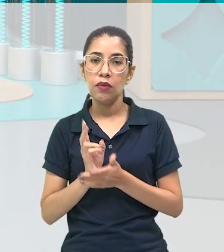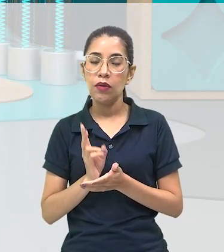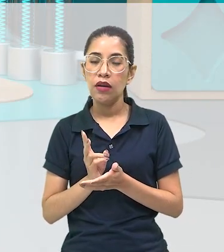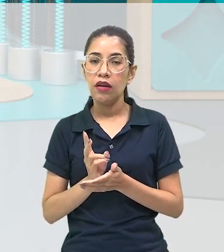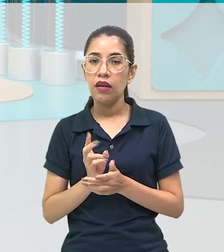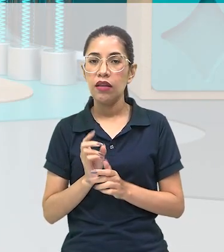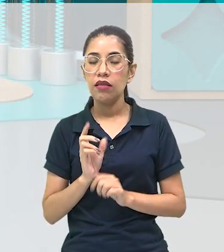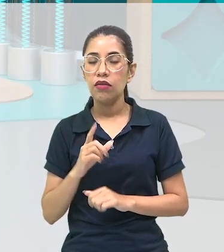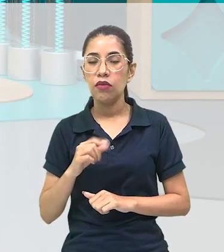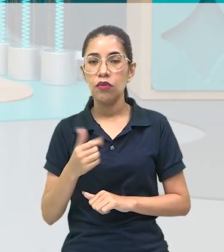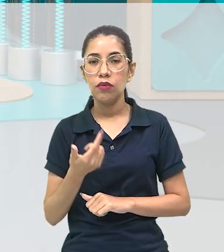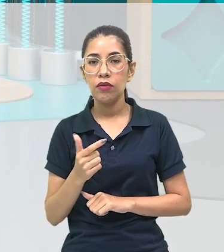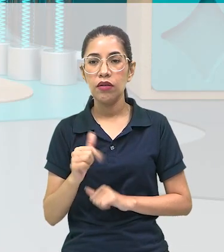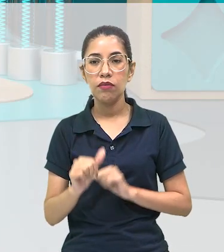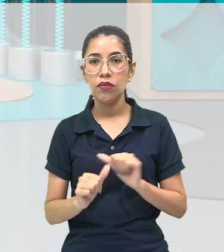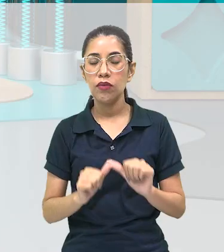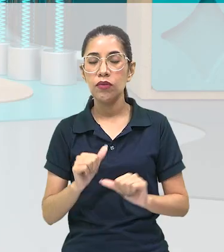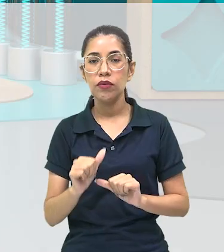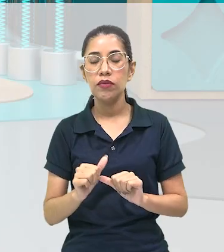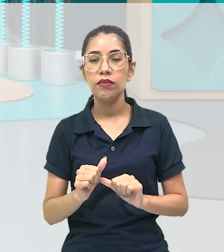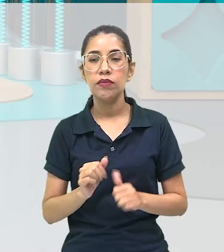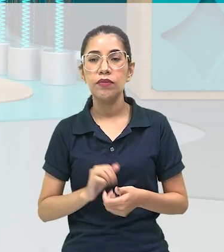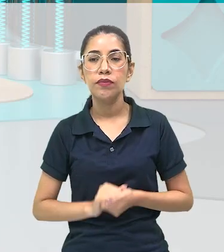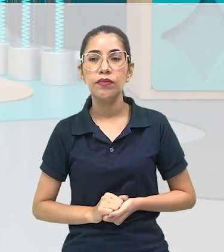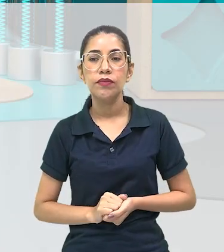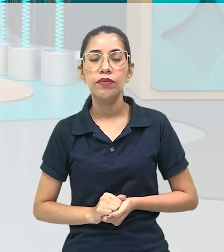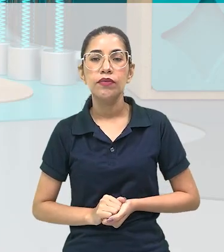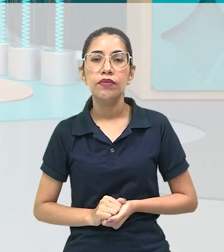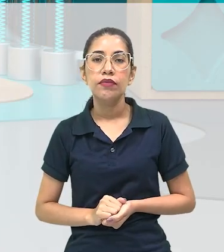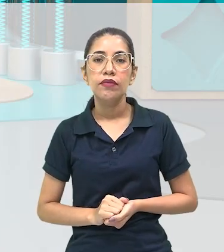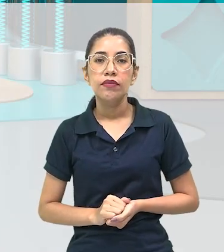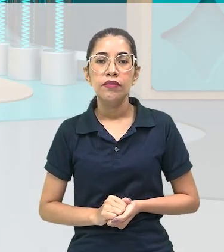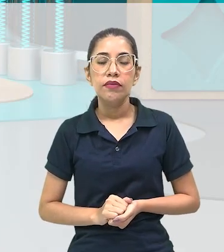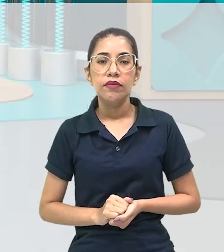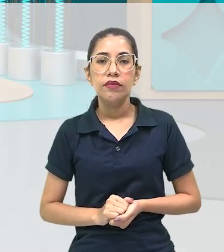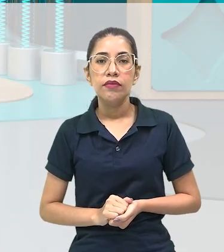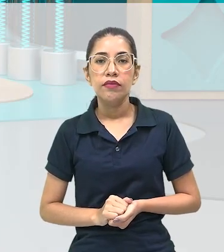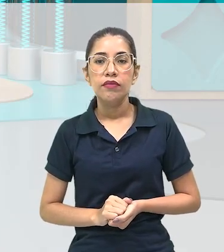Eles realmente mantêm isso para todos os lutadores.